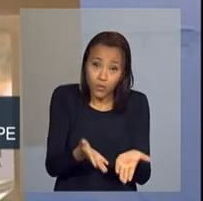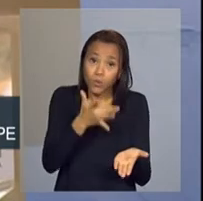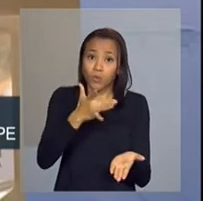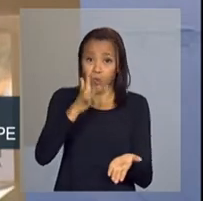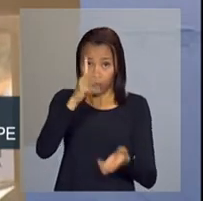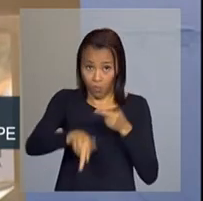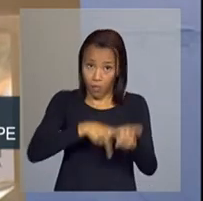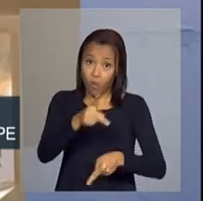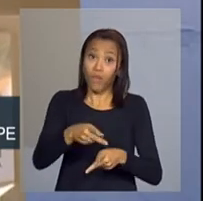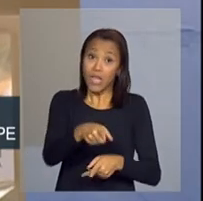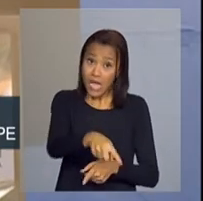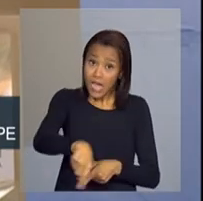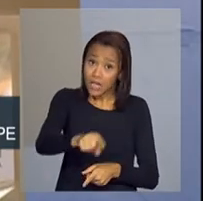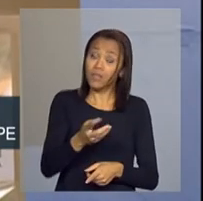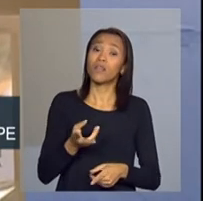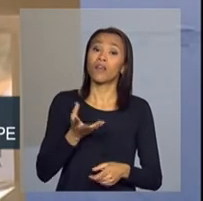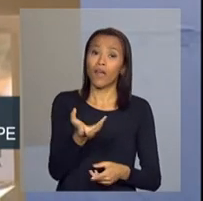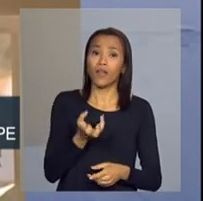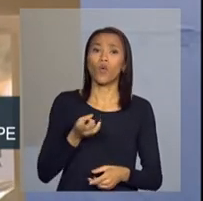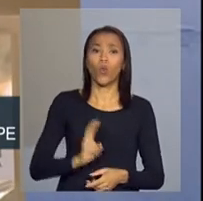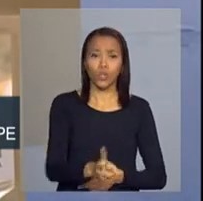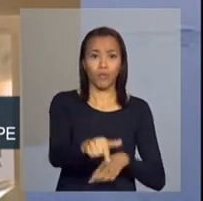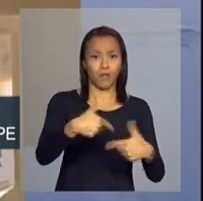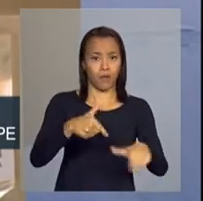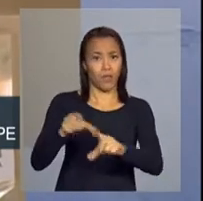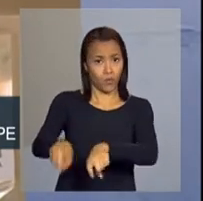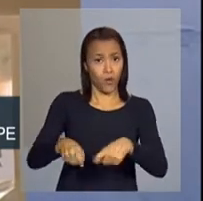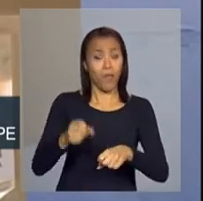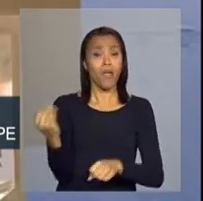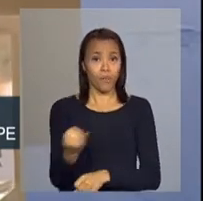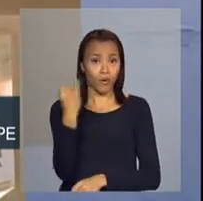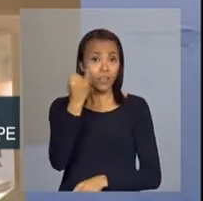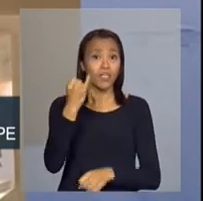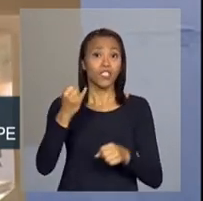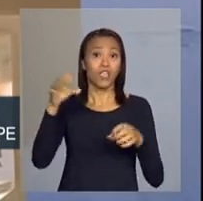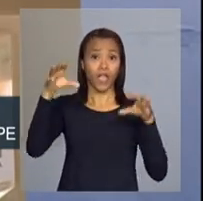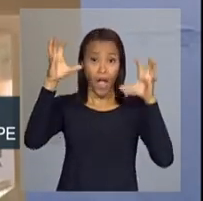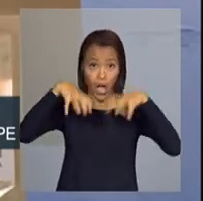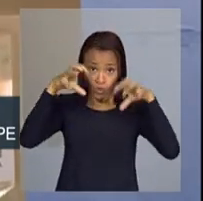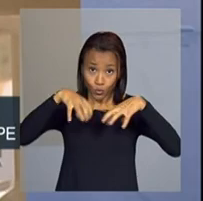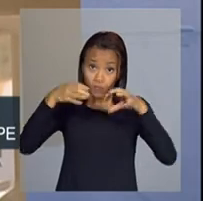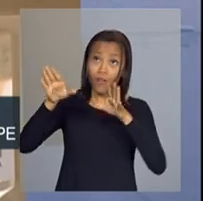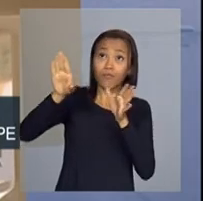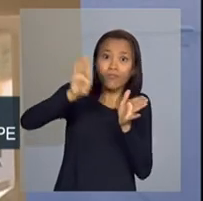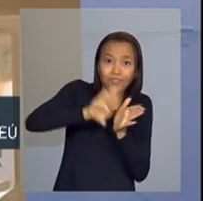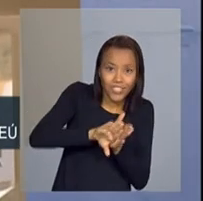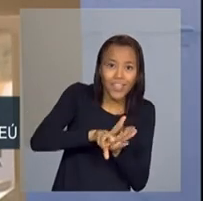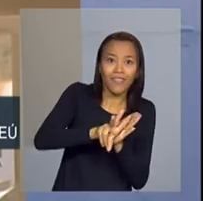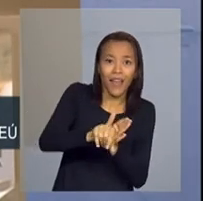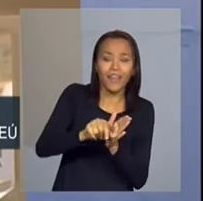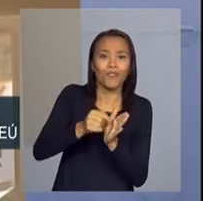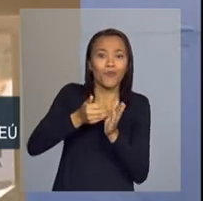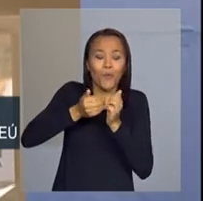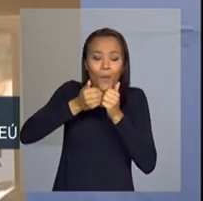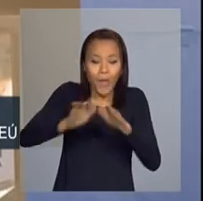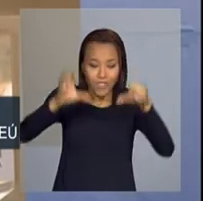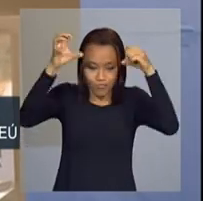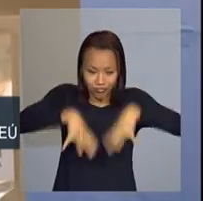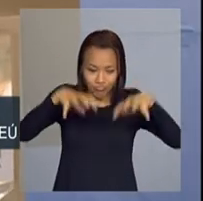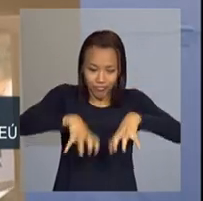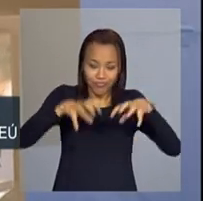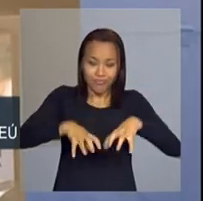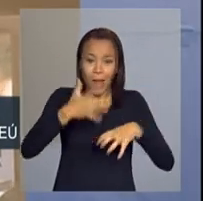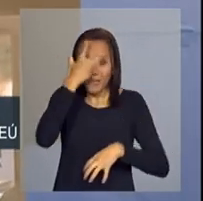quer produzir, e é importante. A chuva vai chegar, e eu tenho certeza que o agricultor, quando a chuva cai, ele se